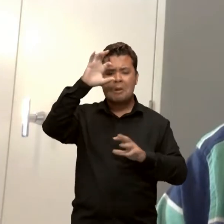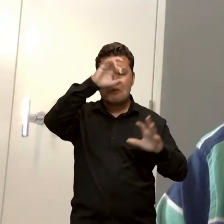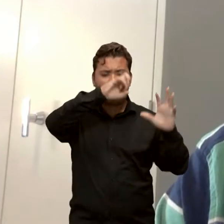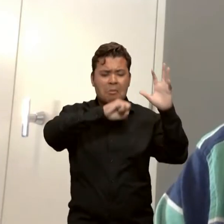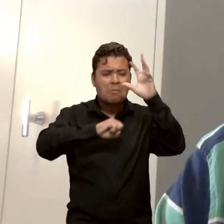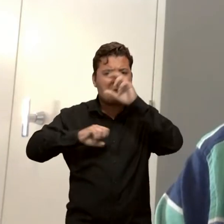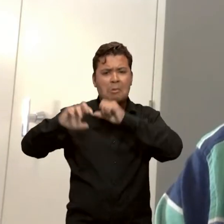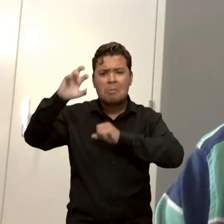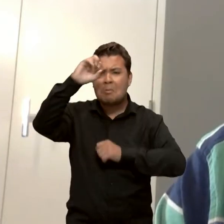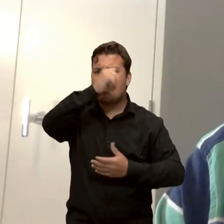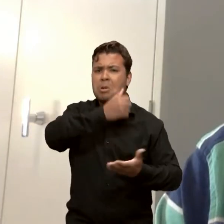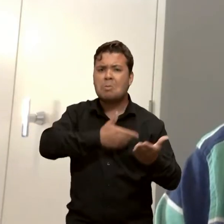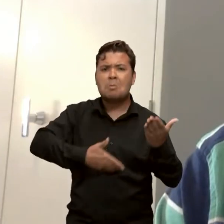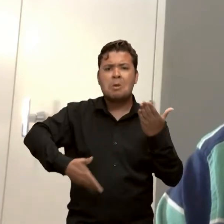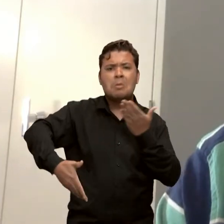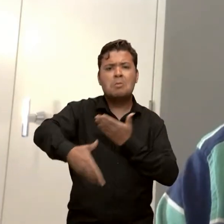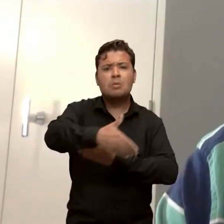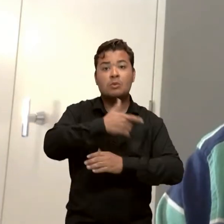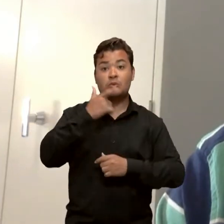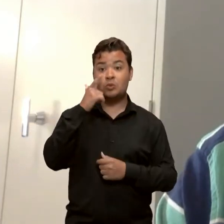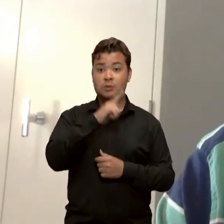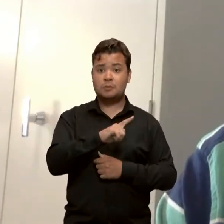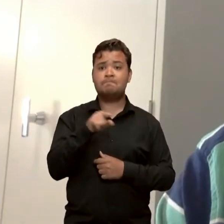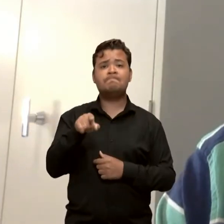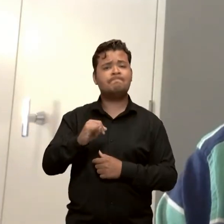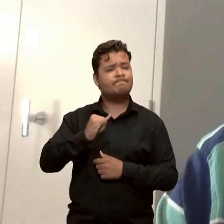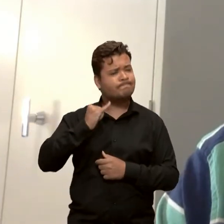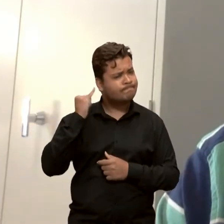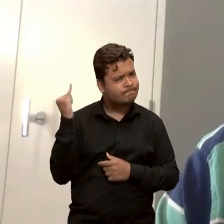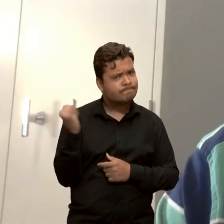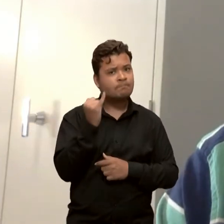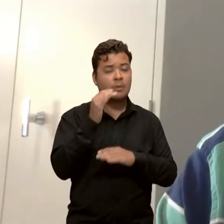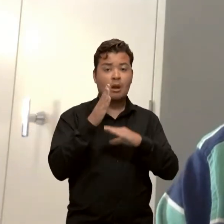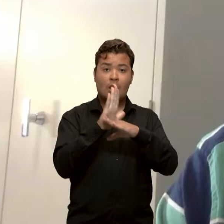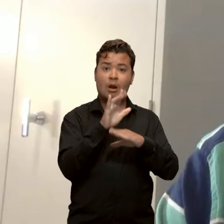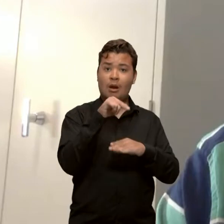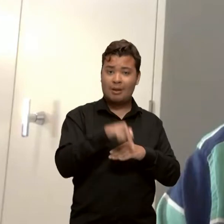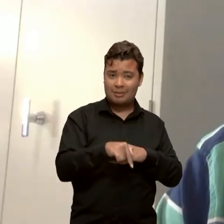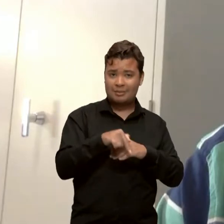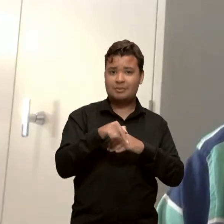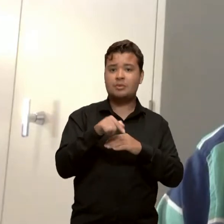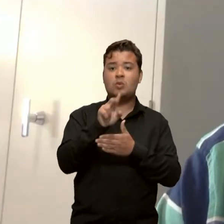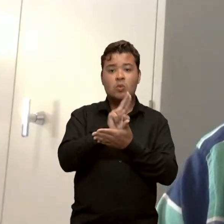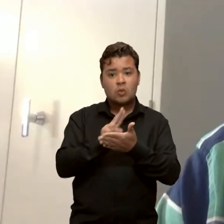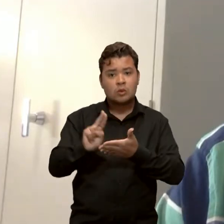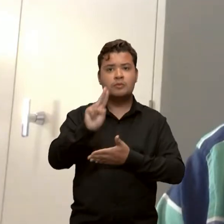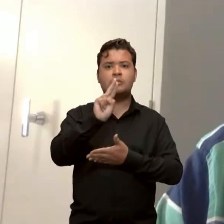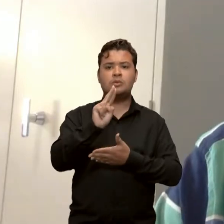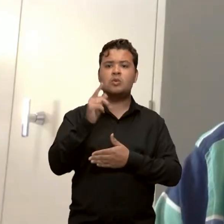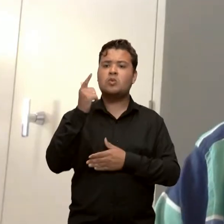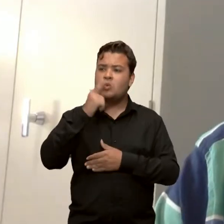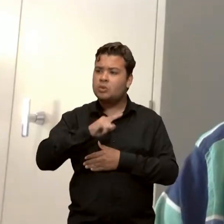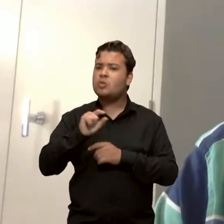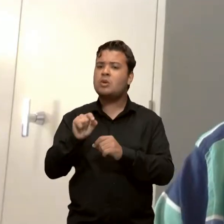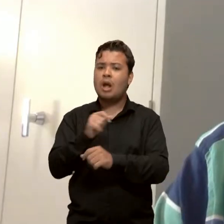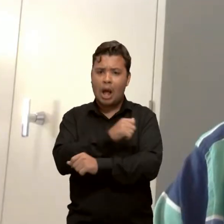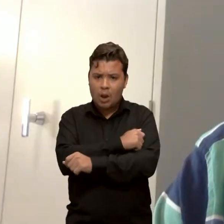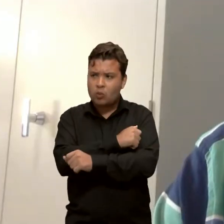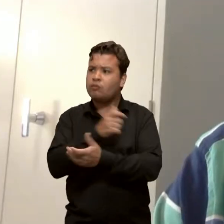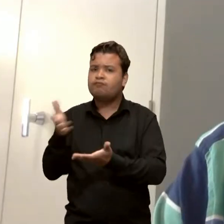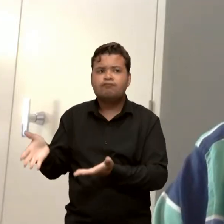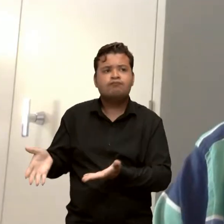uns com os outros, e isso é importante para que a nossa instituição não só possa enviar estudantes